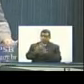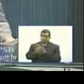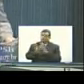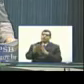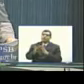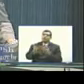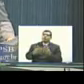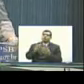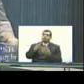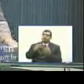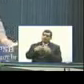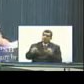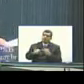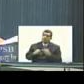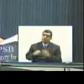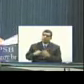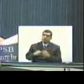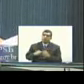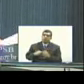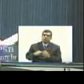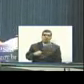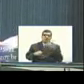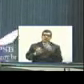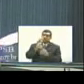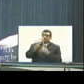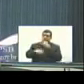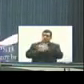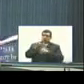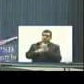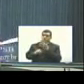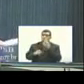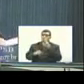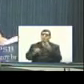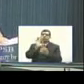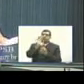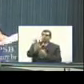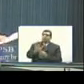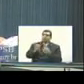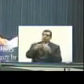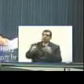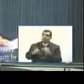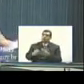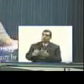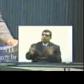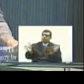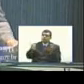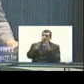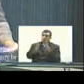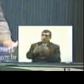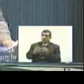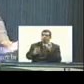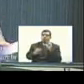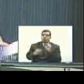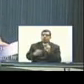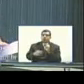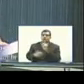o Ciclope hoje ainda está fora do ar esse governo que prometeu ser mais transparente está conseguindo ser menos transparente do que